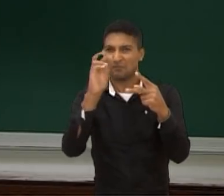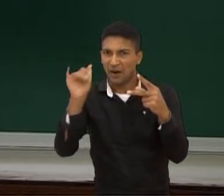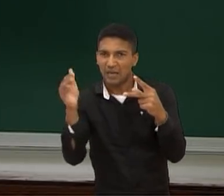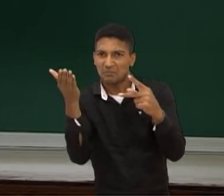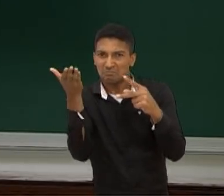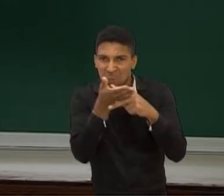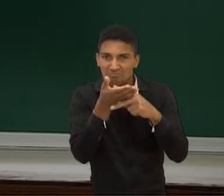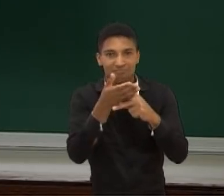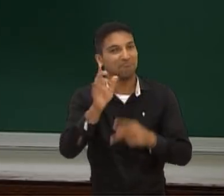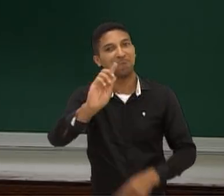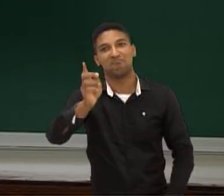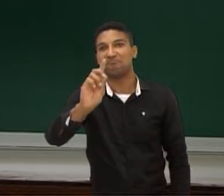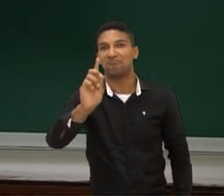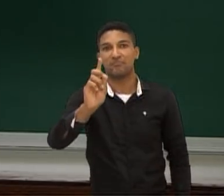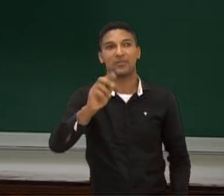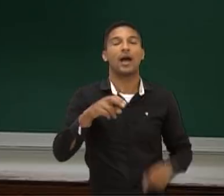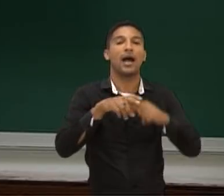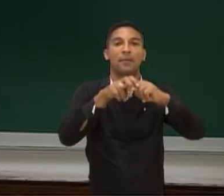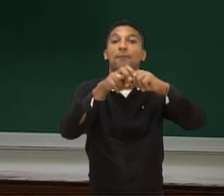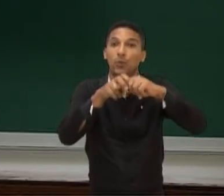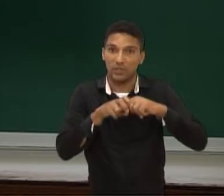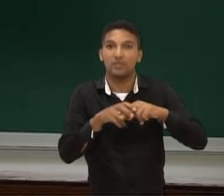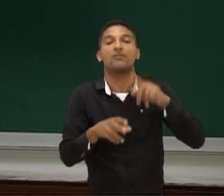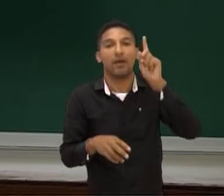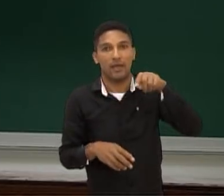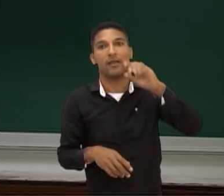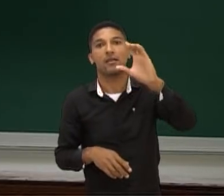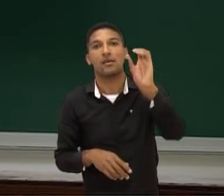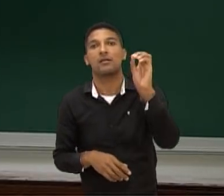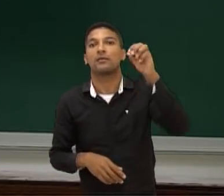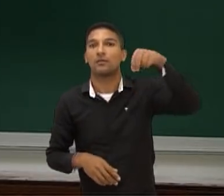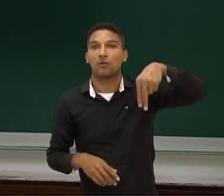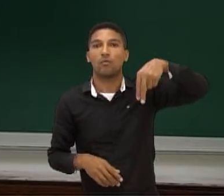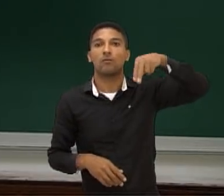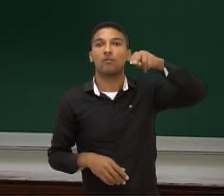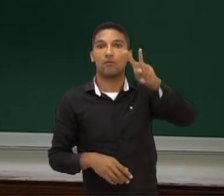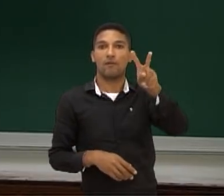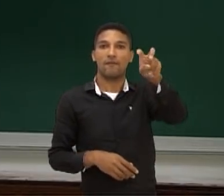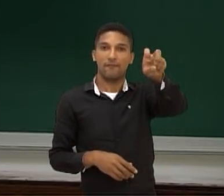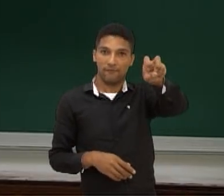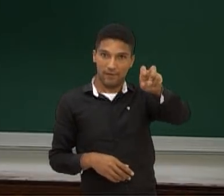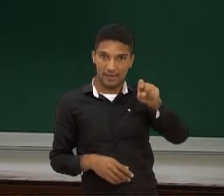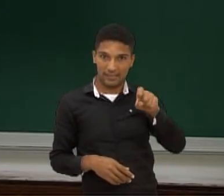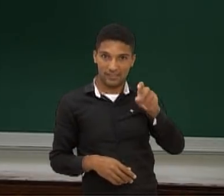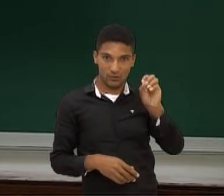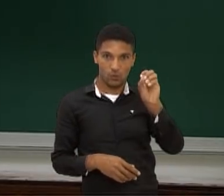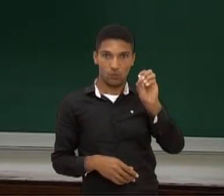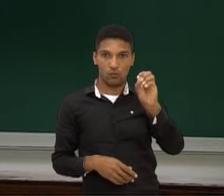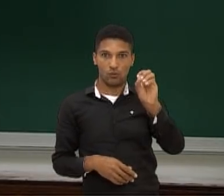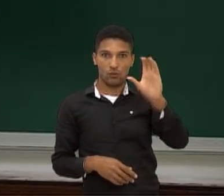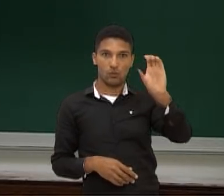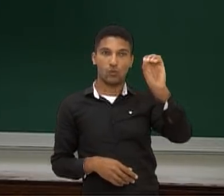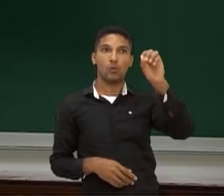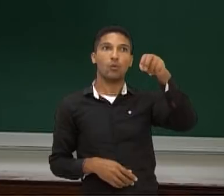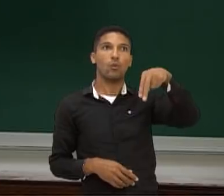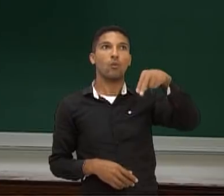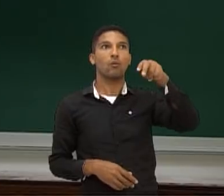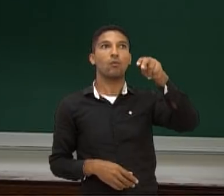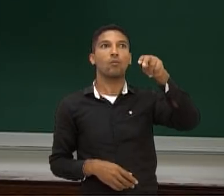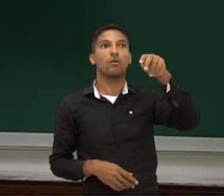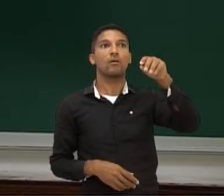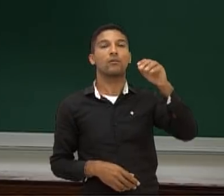ele, né? Então, ele é o quê? Ele é convexo, tá? Agora, pegando essa estrelinha, se eu for traçar uma reta aqui,